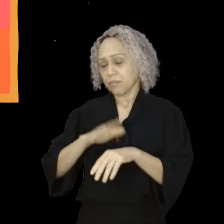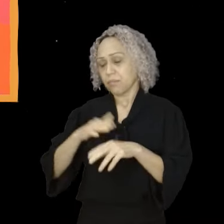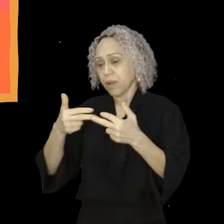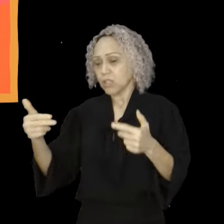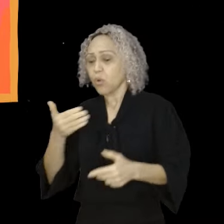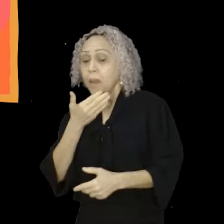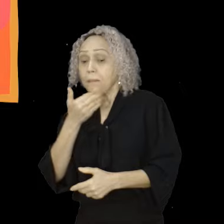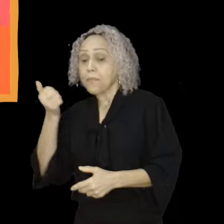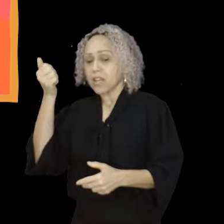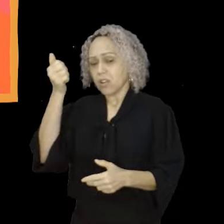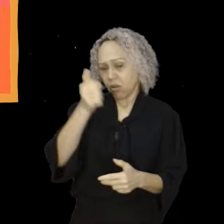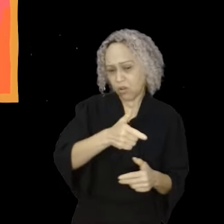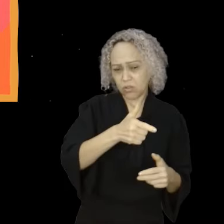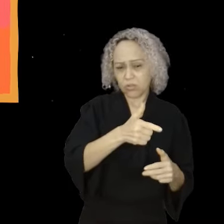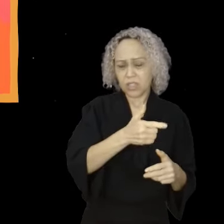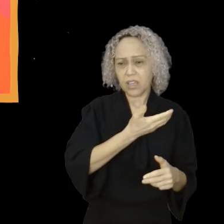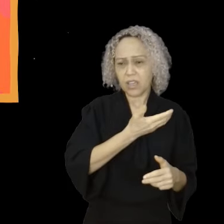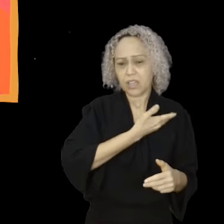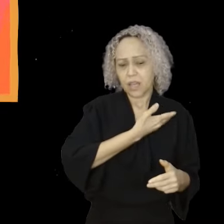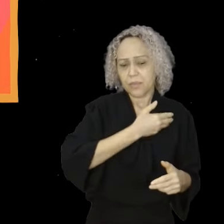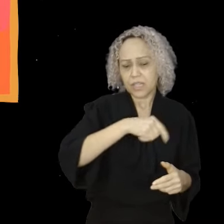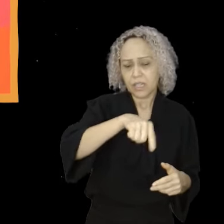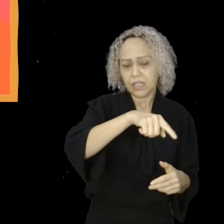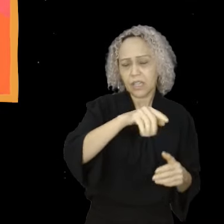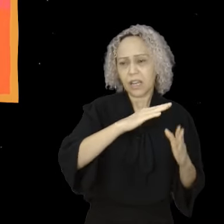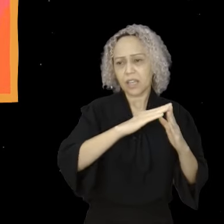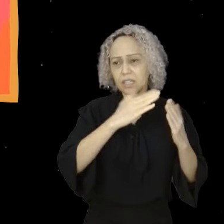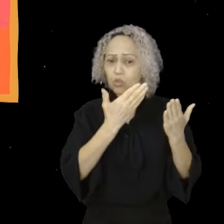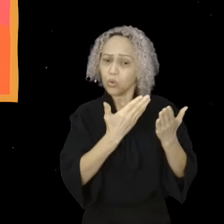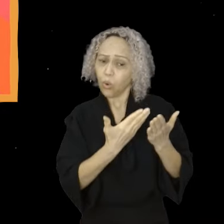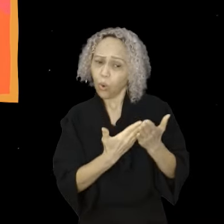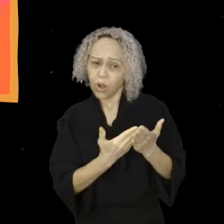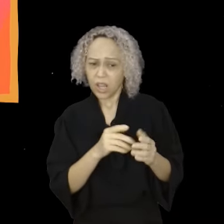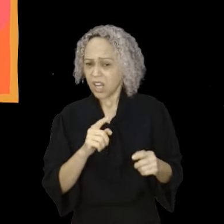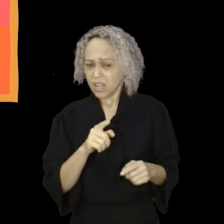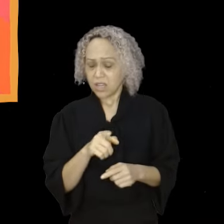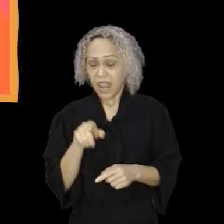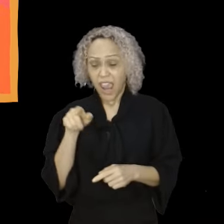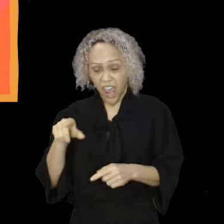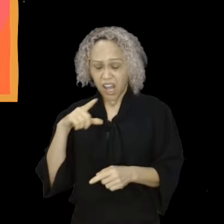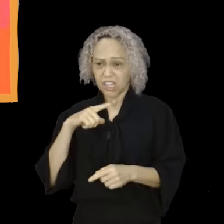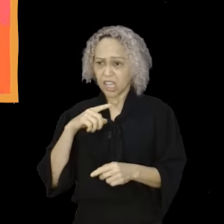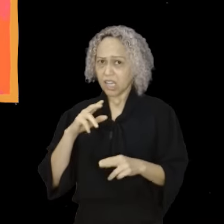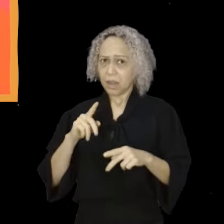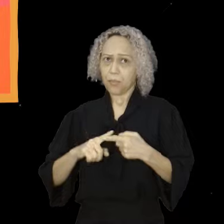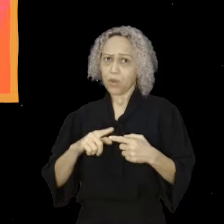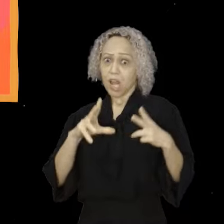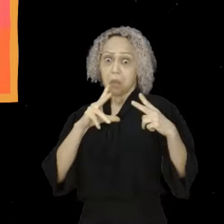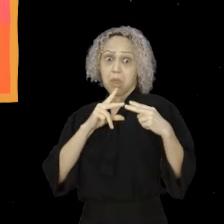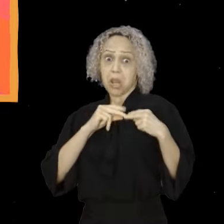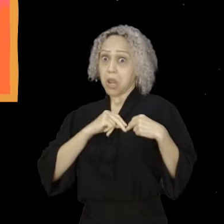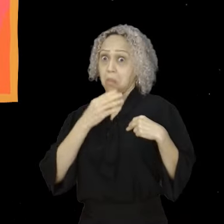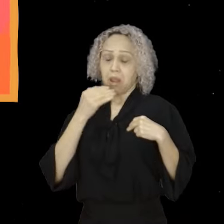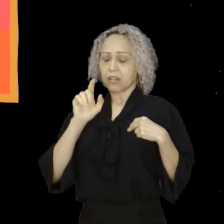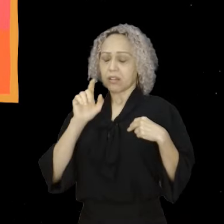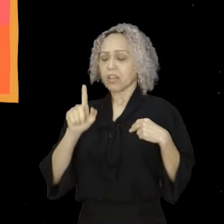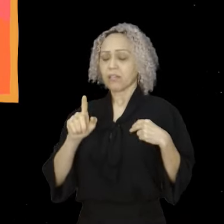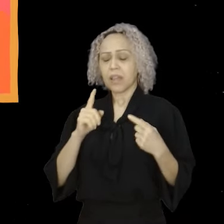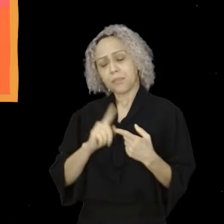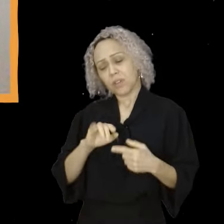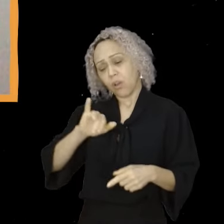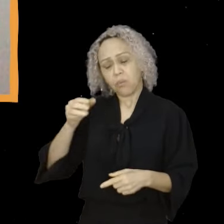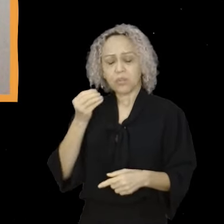são oportunidades. E essa questão também faz ela entender melhor do porquê o meu lado político, porquê que eu escolhi